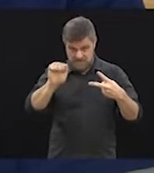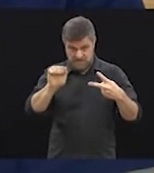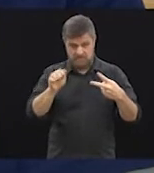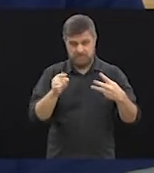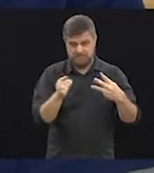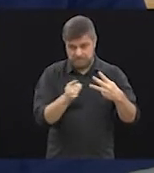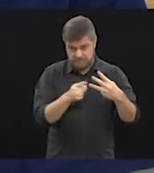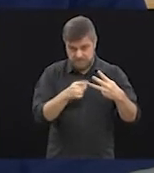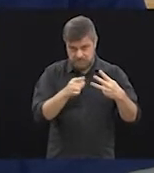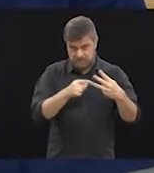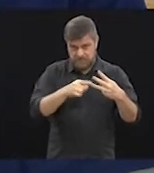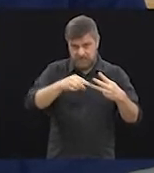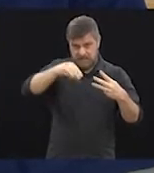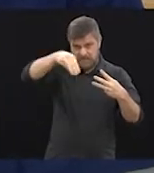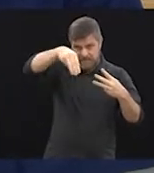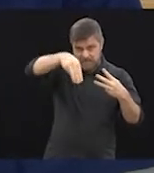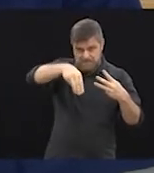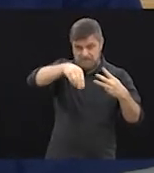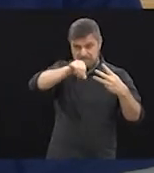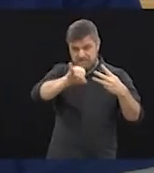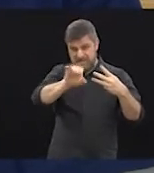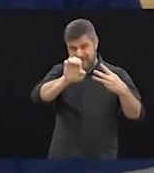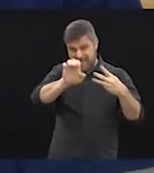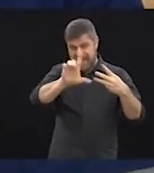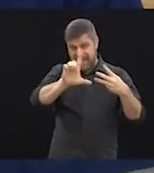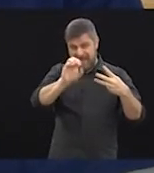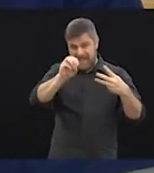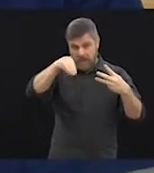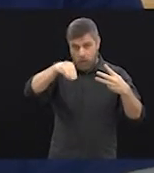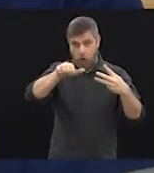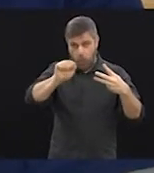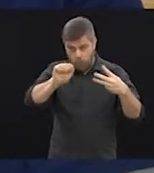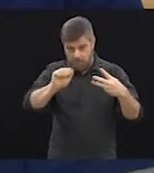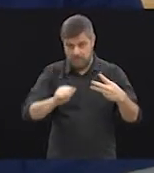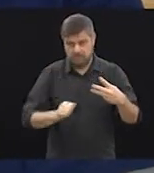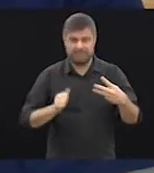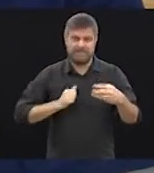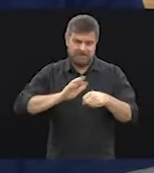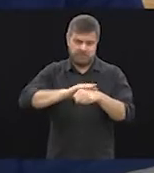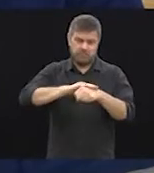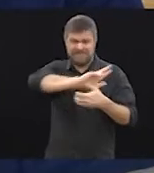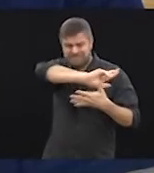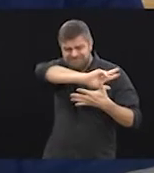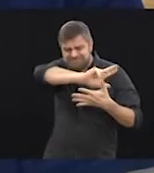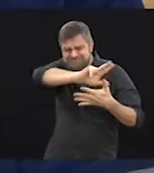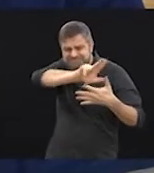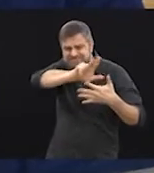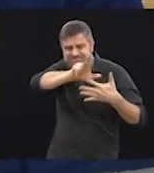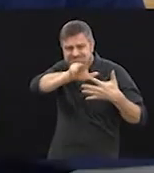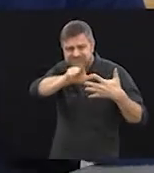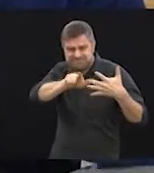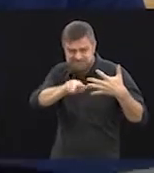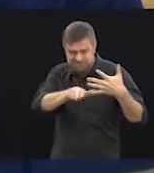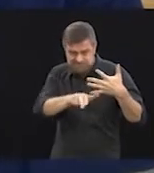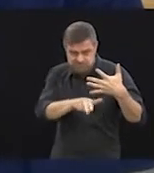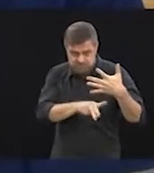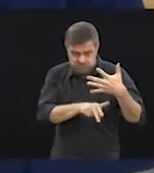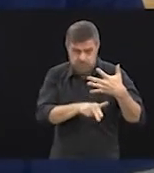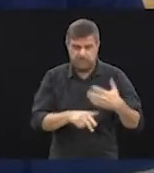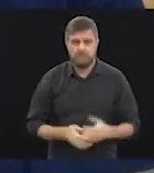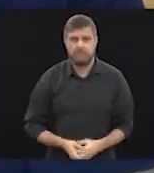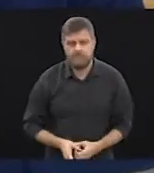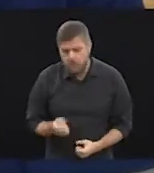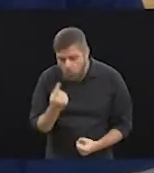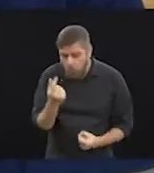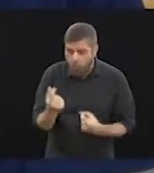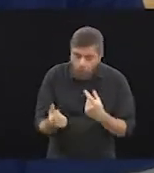leucemias agudas e leucemias crônicas, com grandes avanços, mieloma múltiplo e depois um outro sem